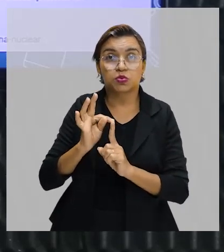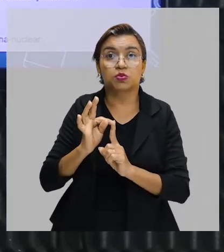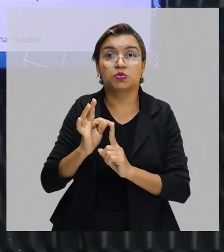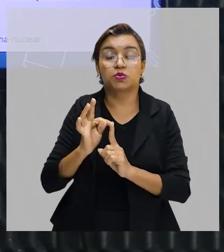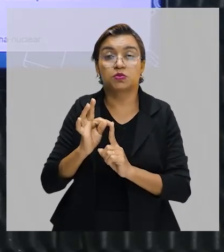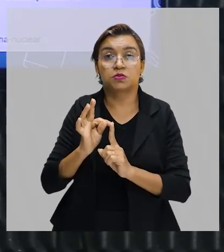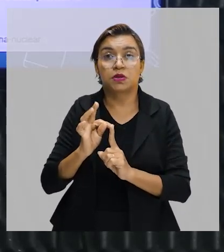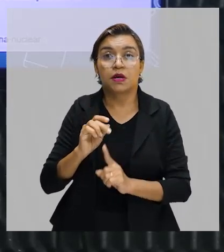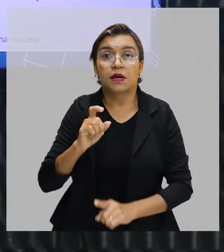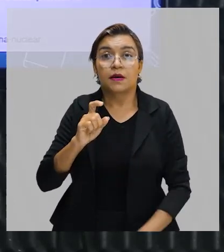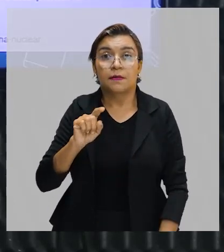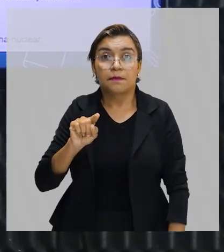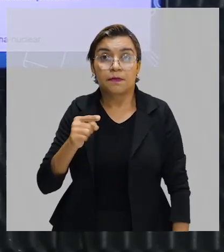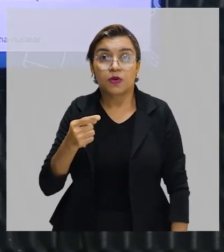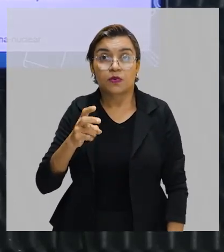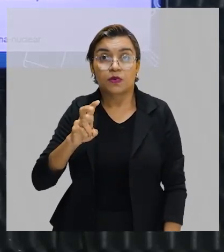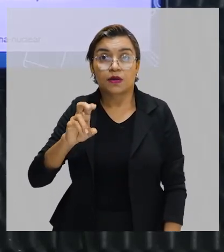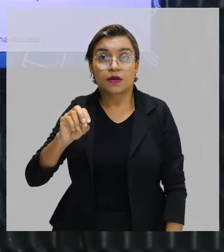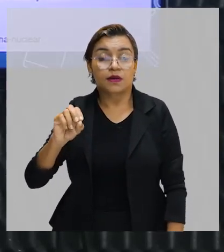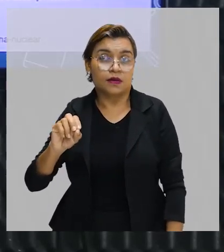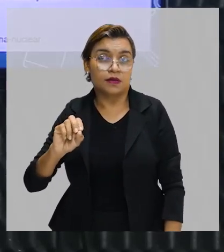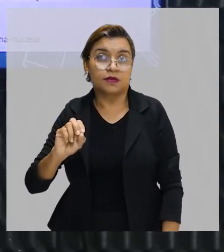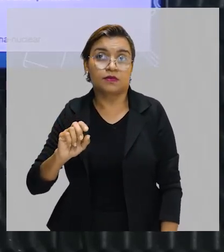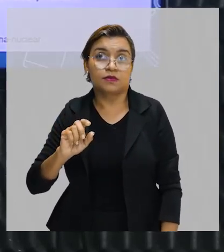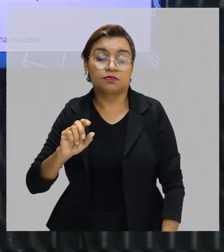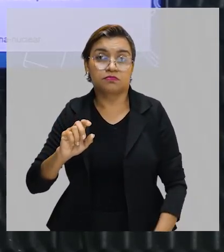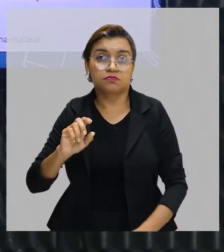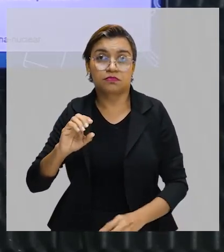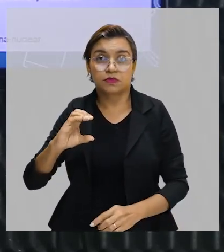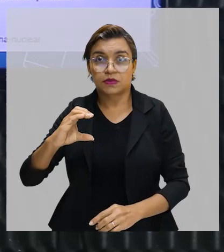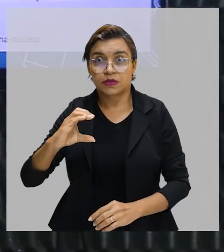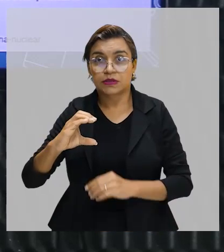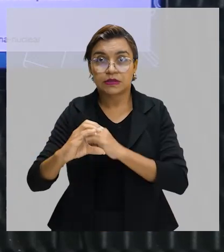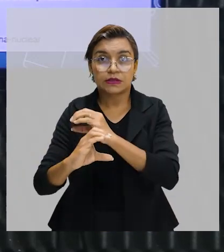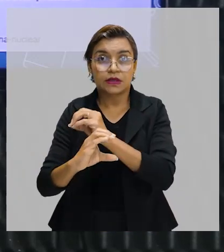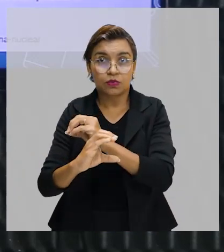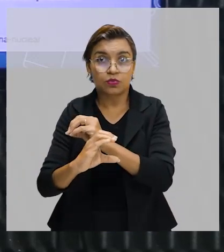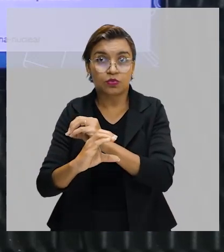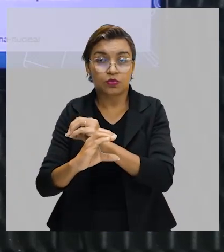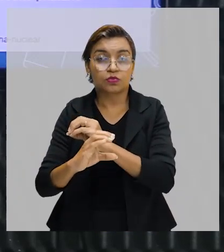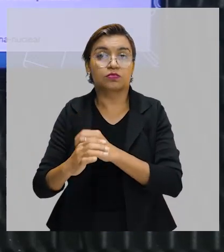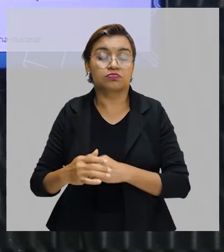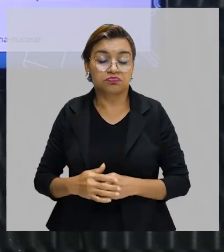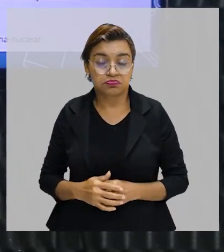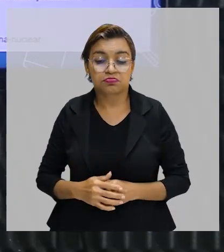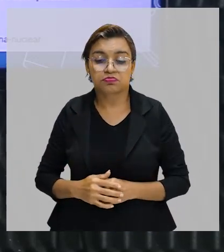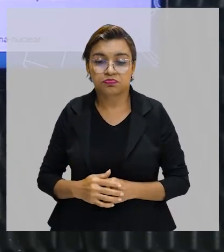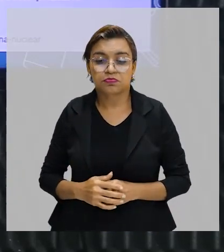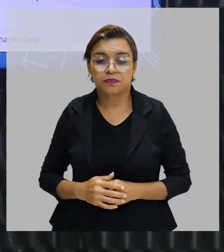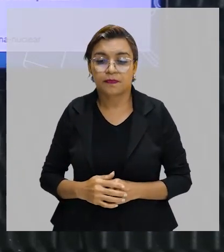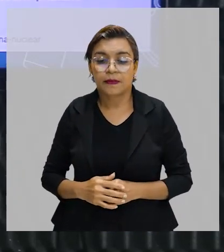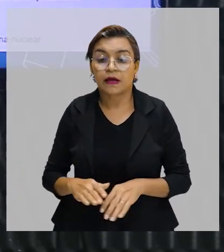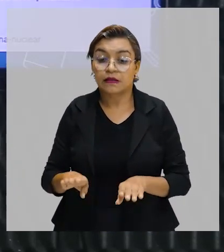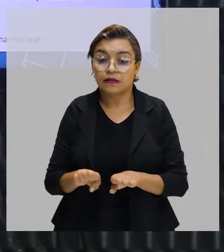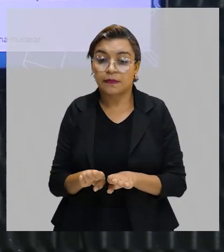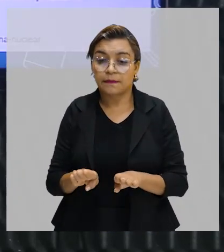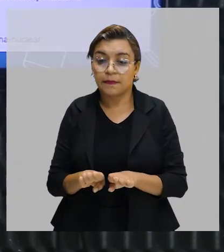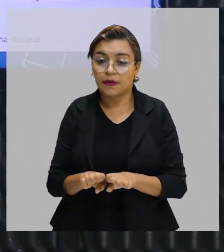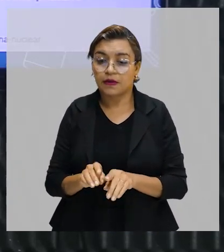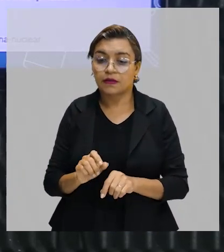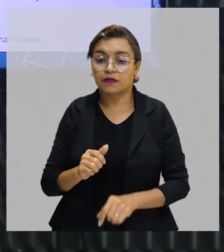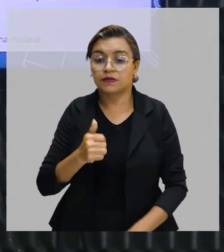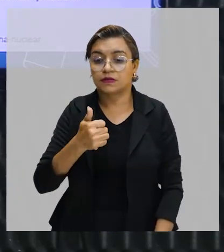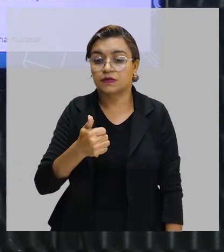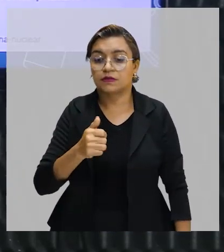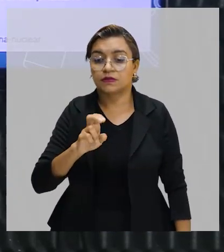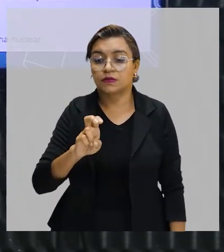Essa água vai chegar ali dentro do reator a 1.500 graus Celsius. E uma pressão de 157 atms, atmosferas. Tá